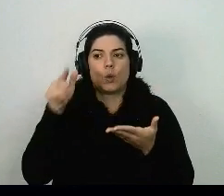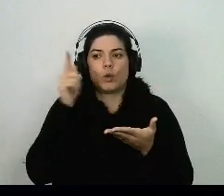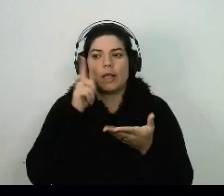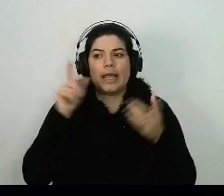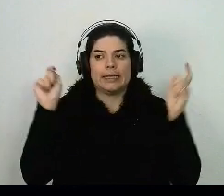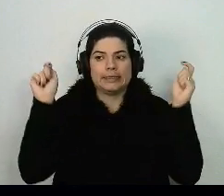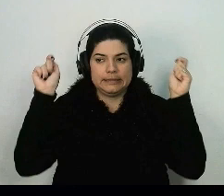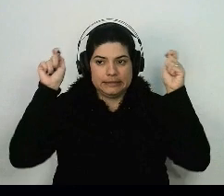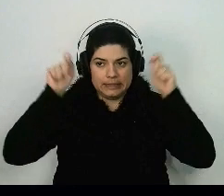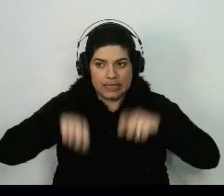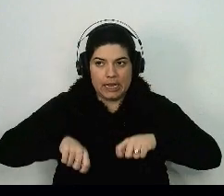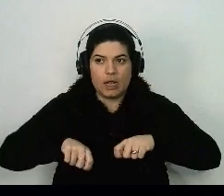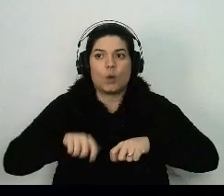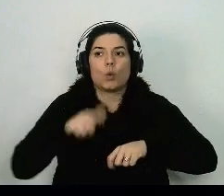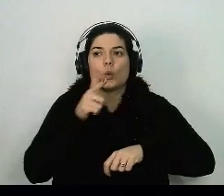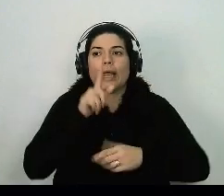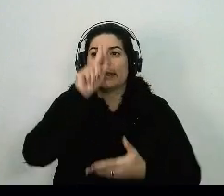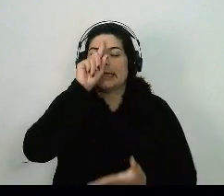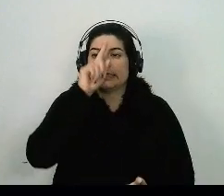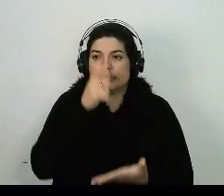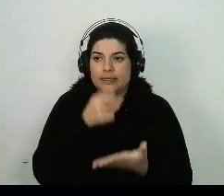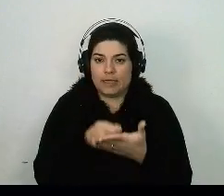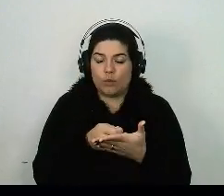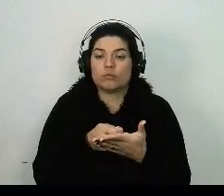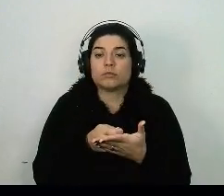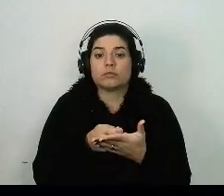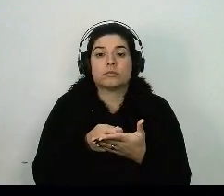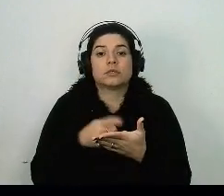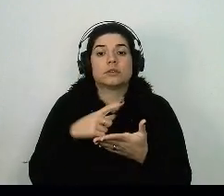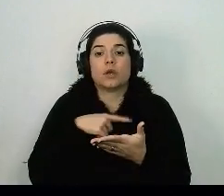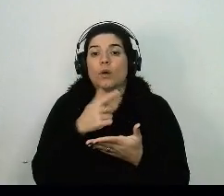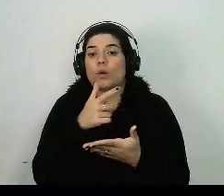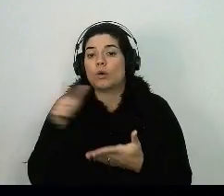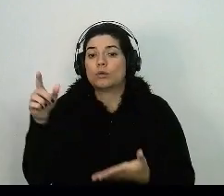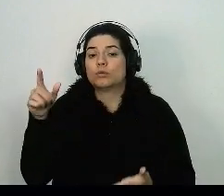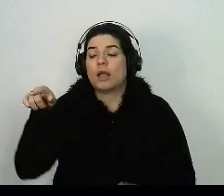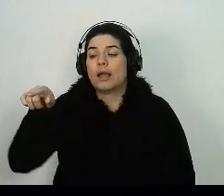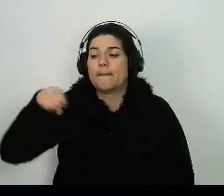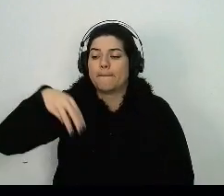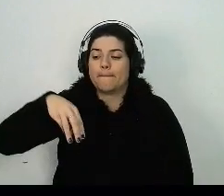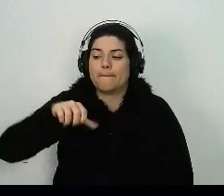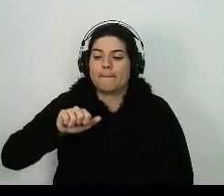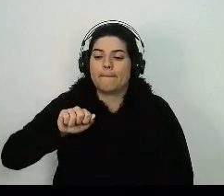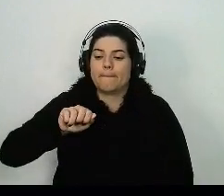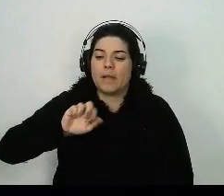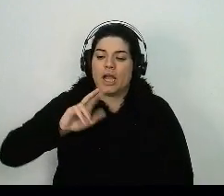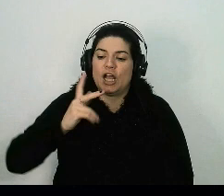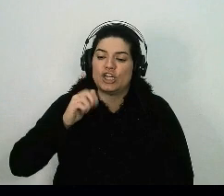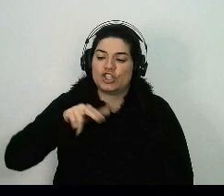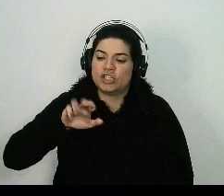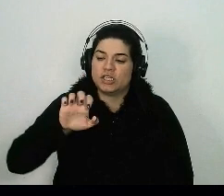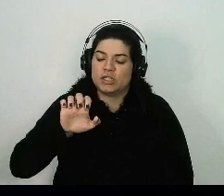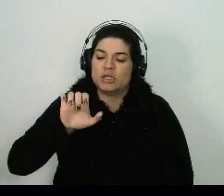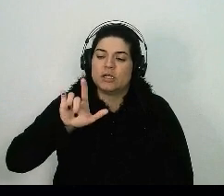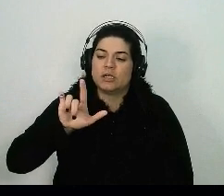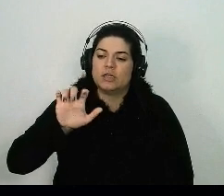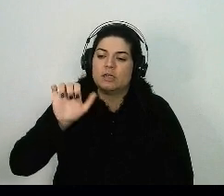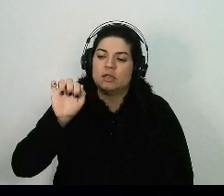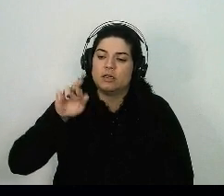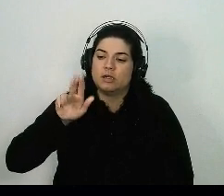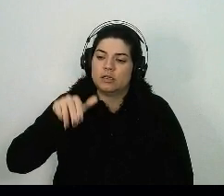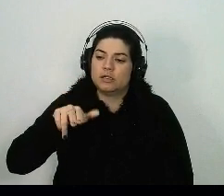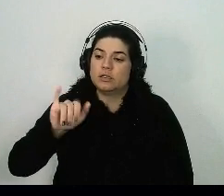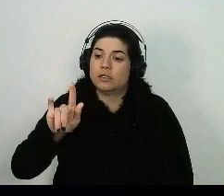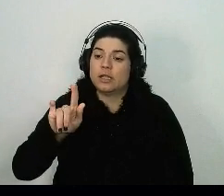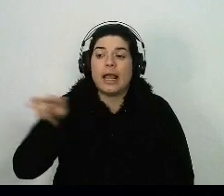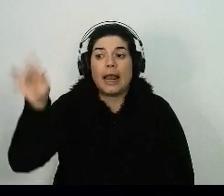ela possa tomar uma decisão. No machine learning é diferente, ela aprende muito, de uma forma muito parecida como nós